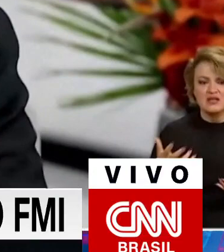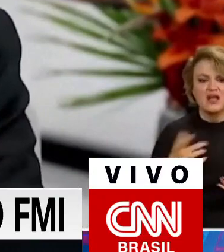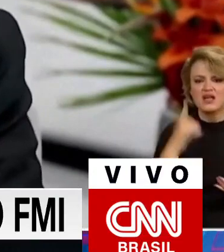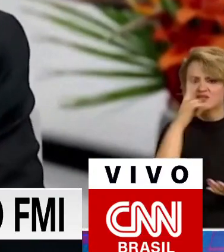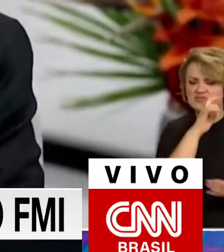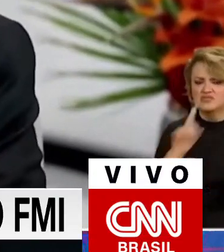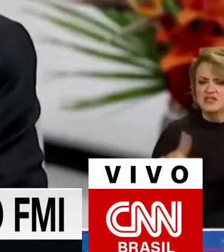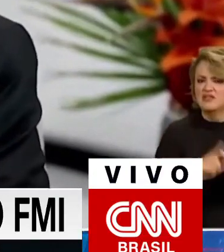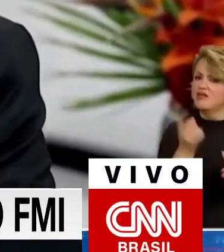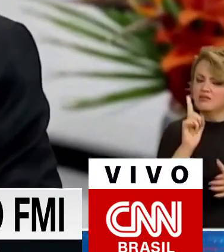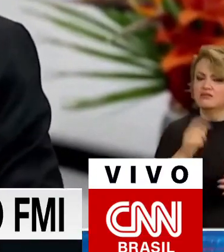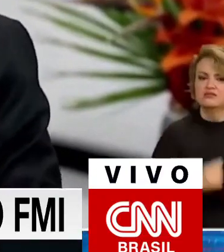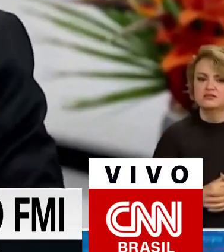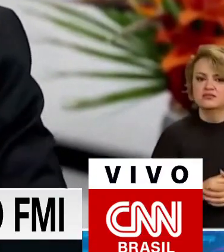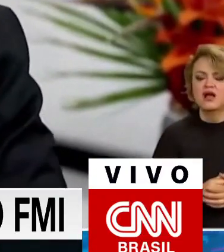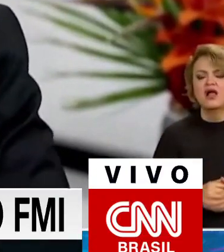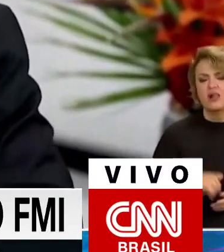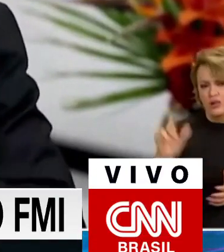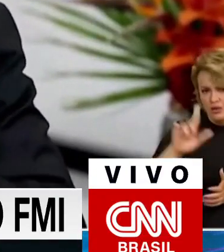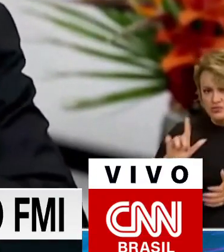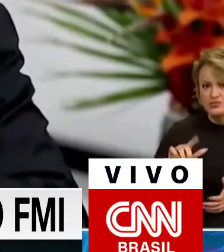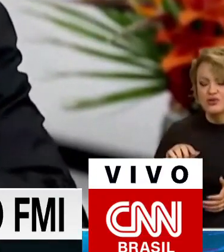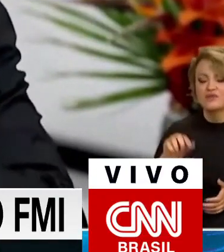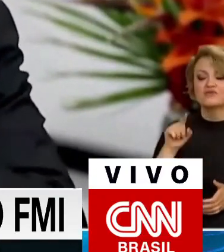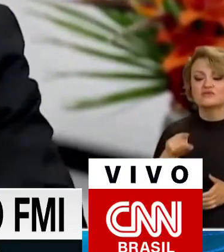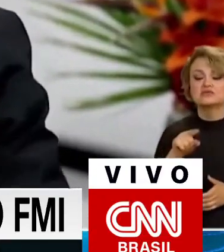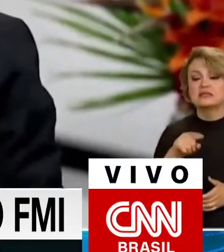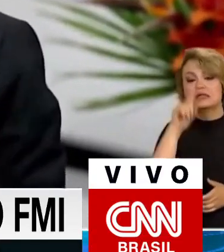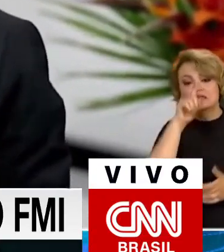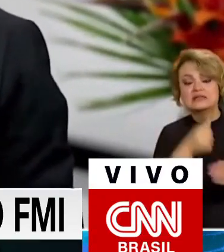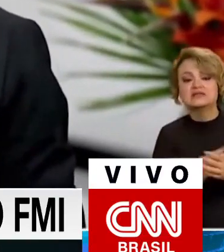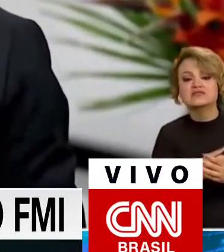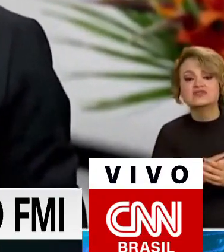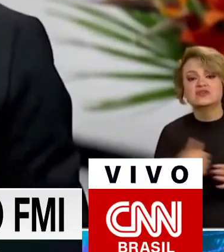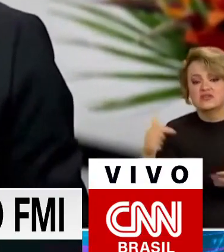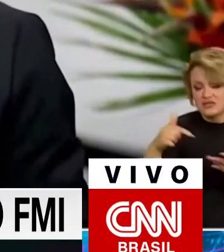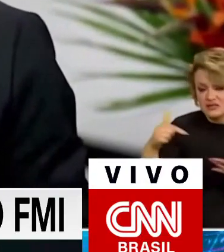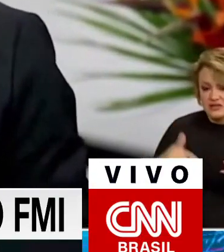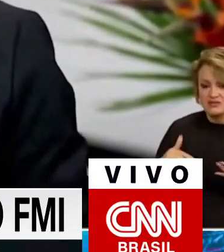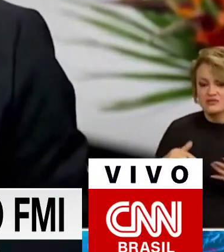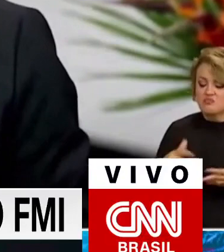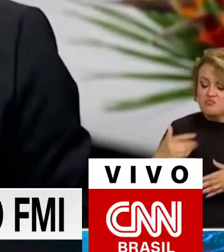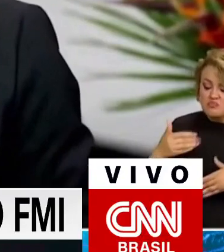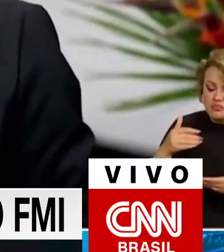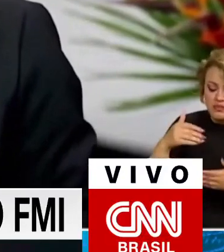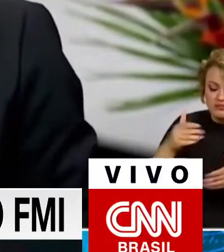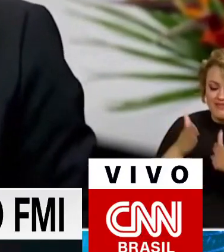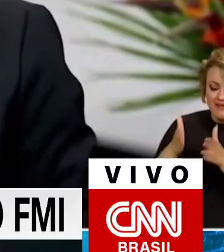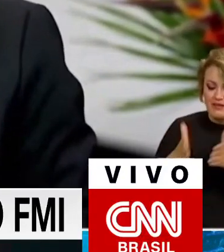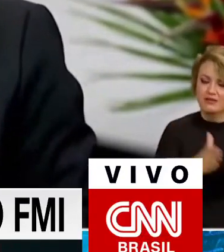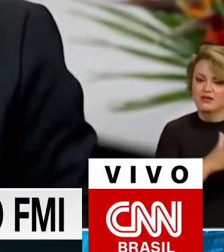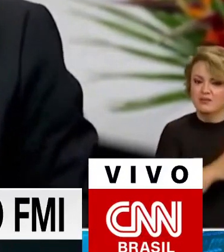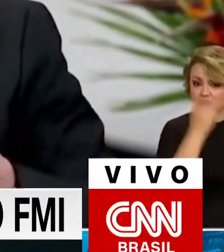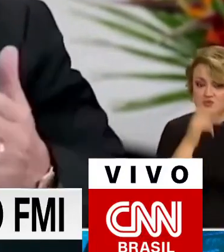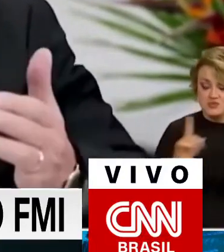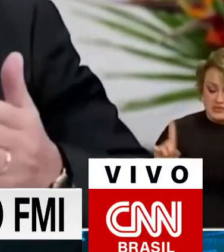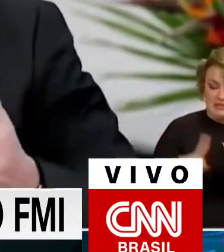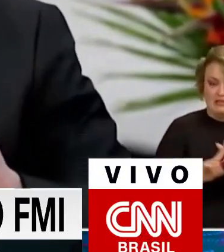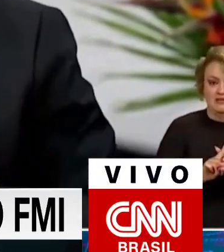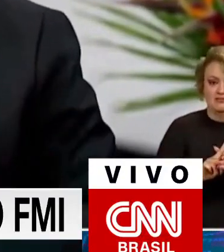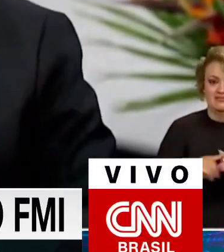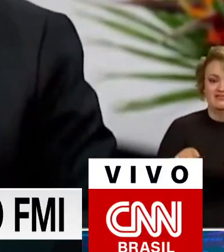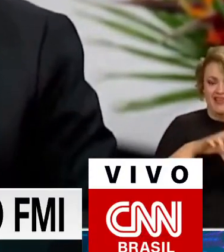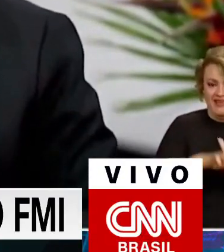teve interesse em ajudar, acabou concedendo mais do que 44 bilhões, foram uns 50